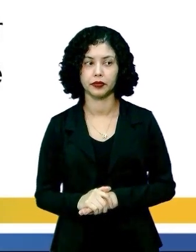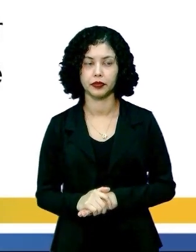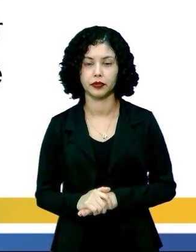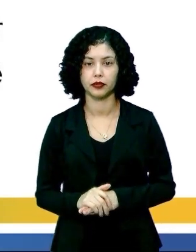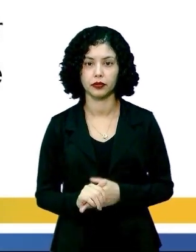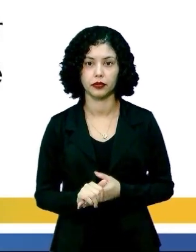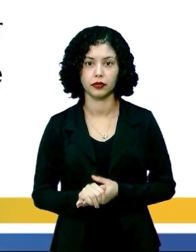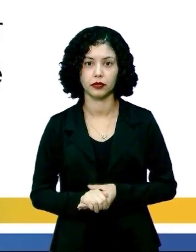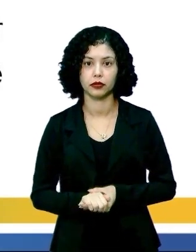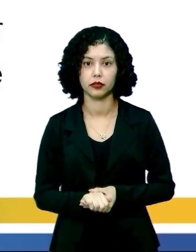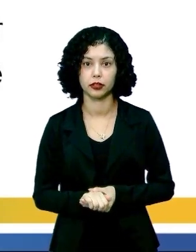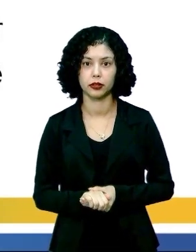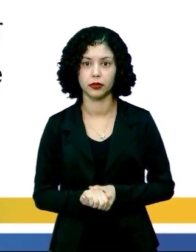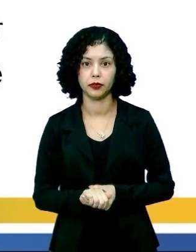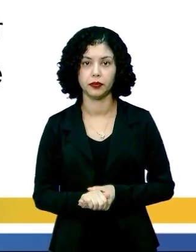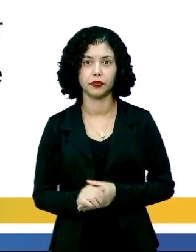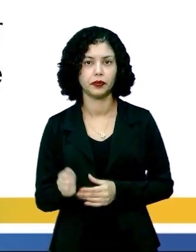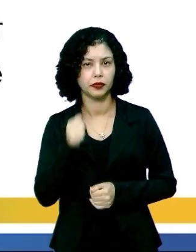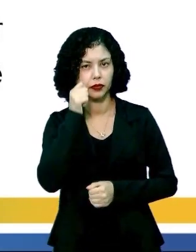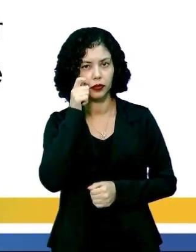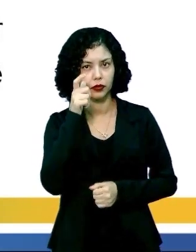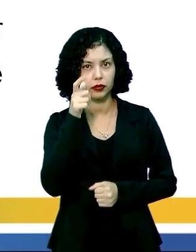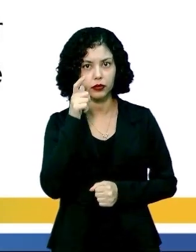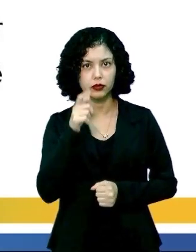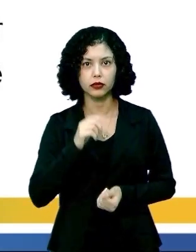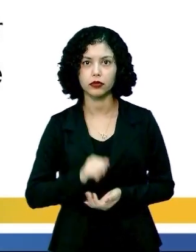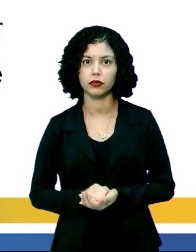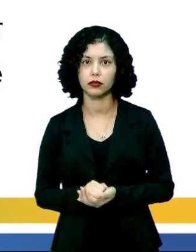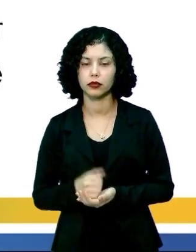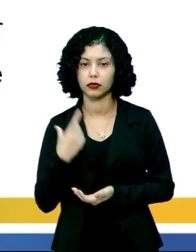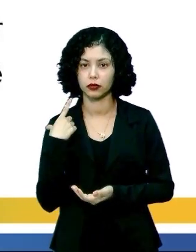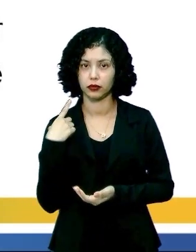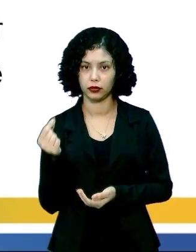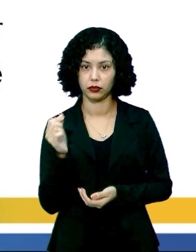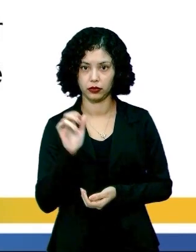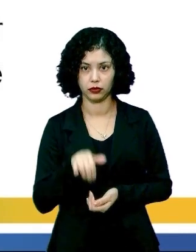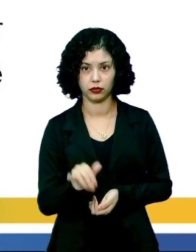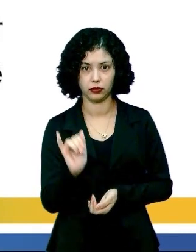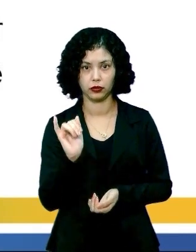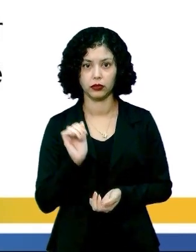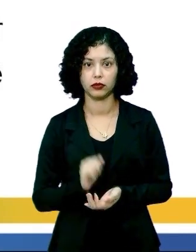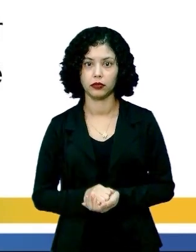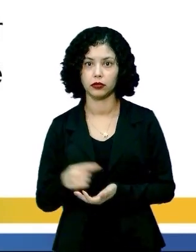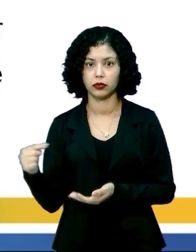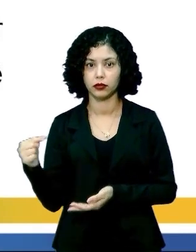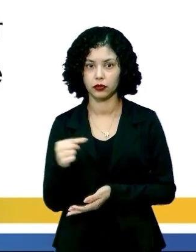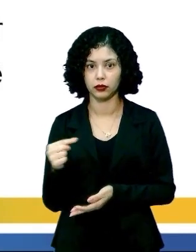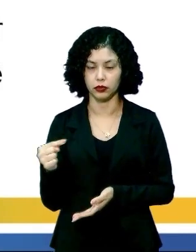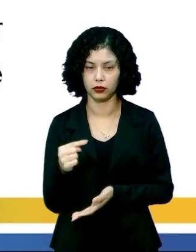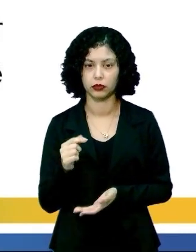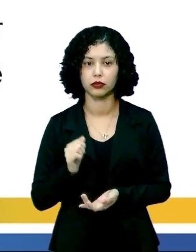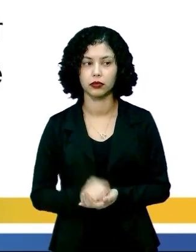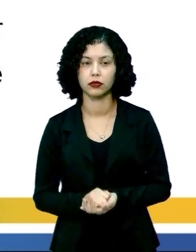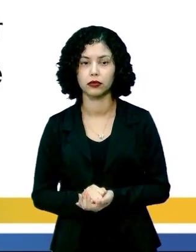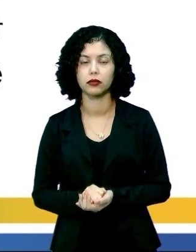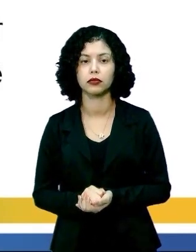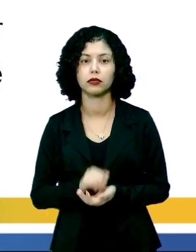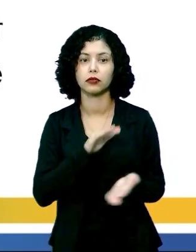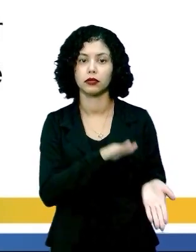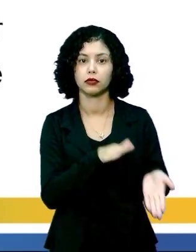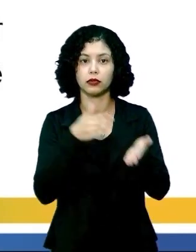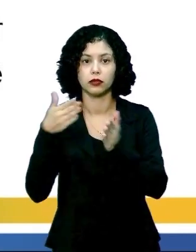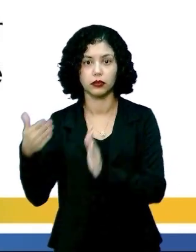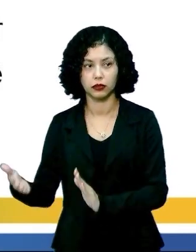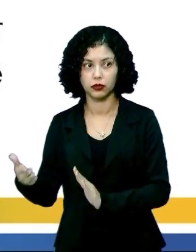sobrejetora. Então, presta bem atenção. Ela sai no y negativo,